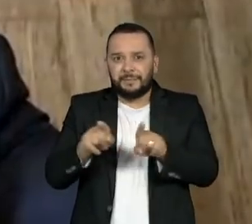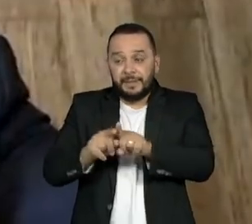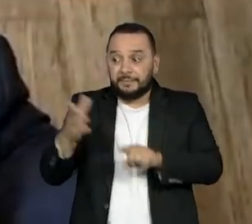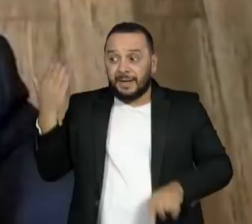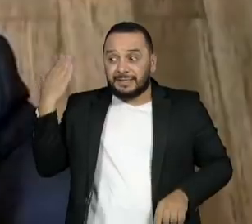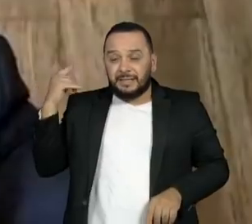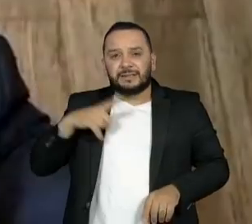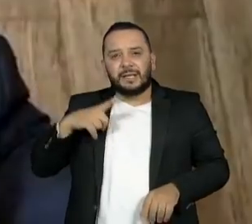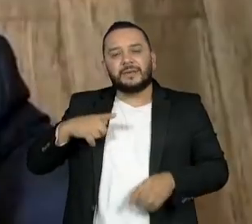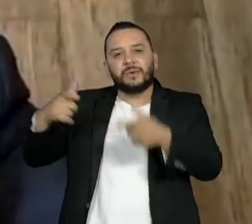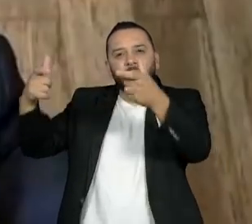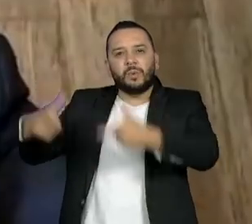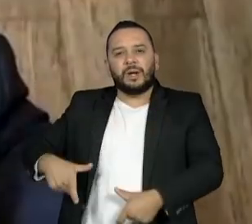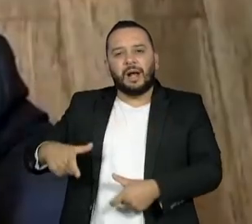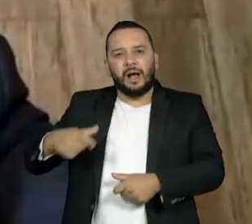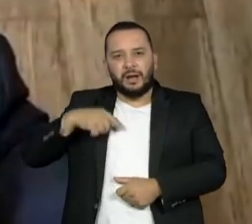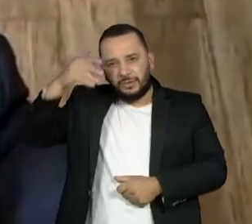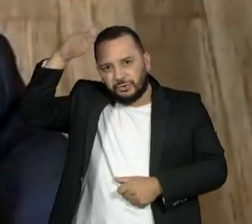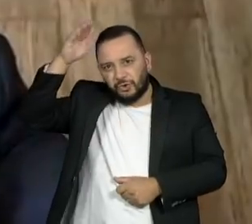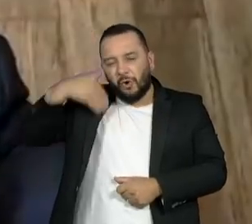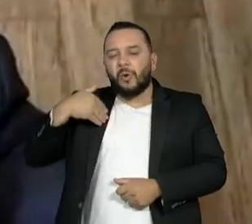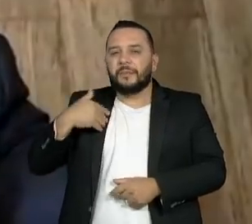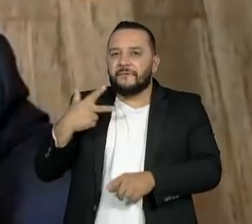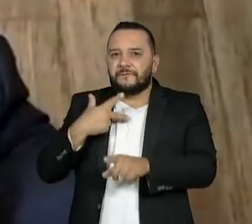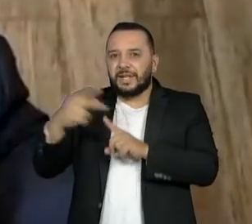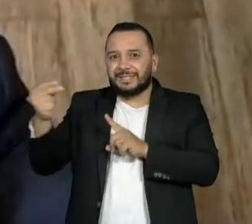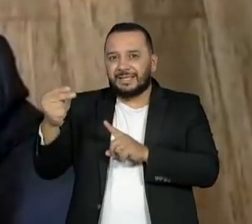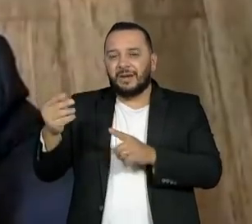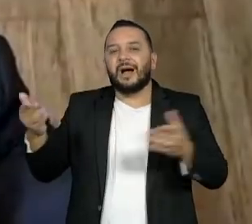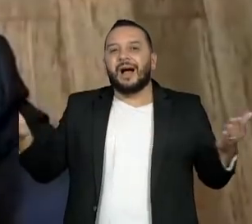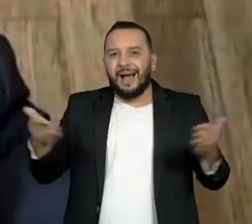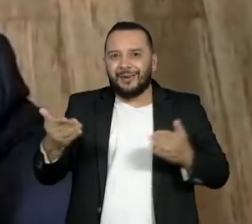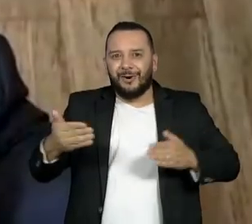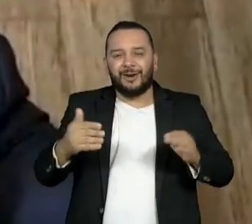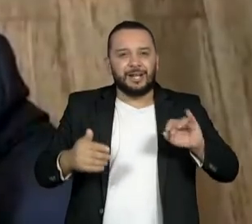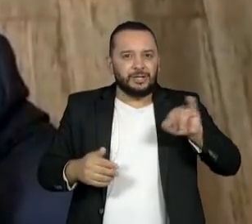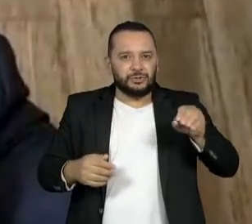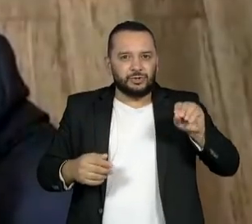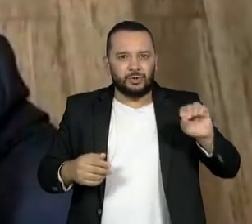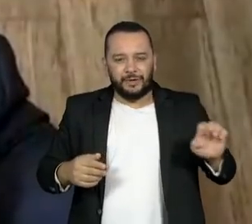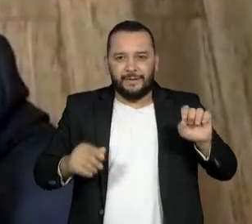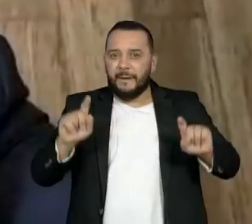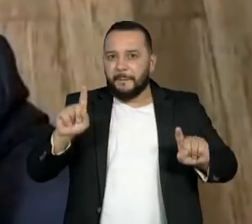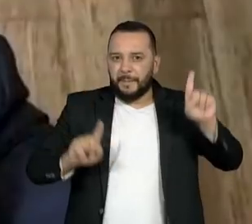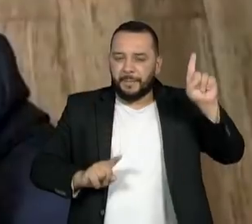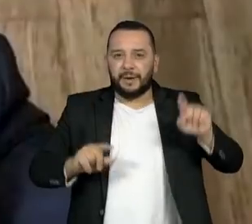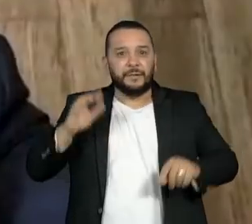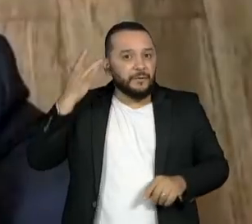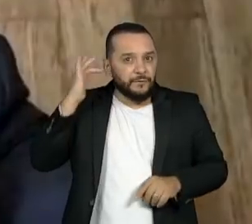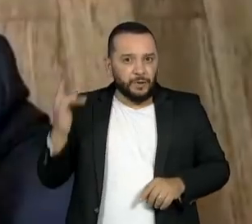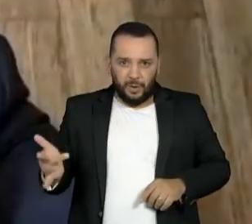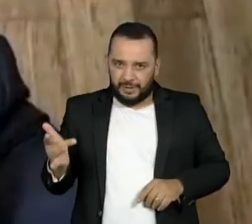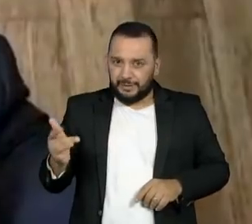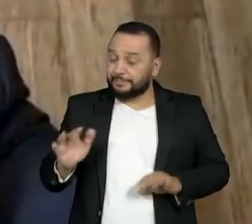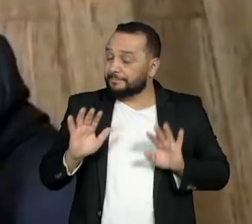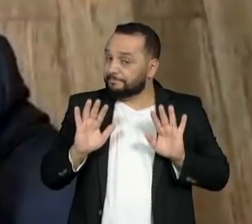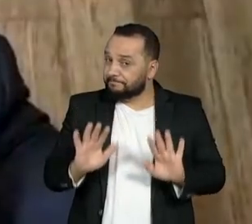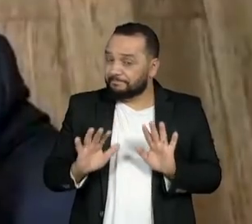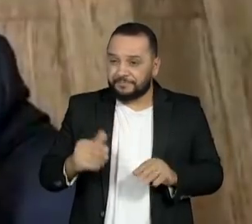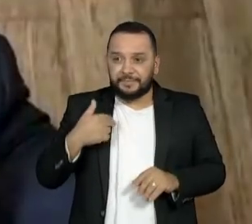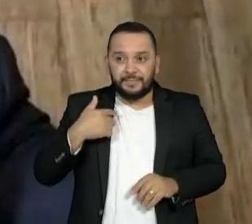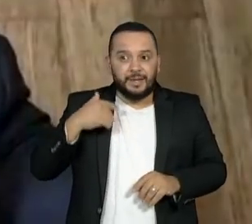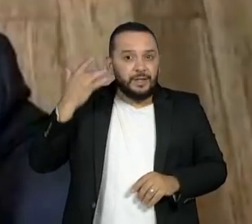existe uma possibilidade real dos democratas reverterem esse estado. E vou nomear aqui a Flórida, se bem que a Flórida é